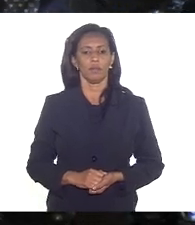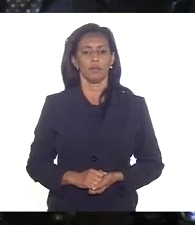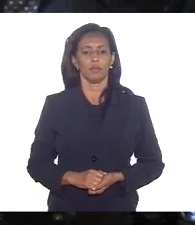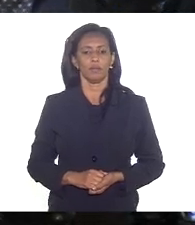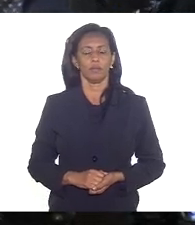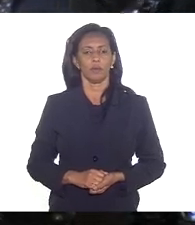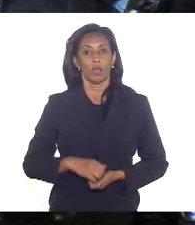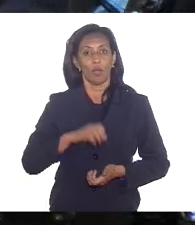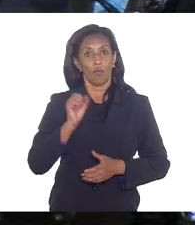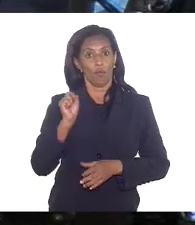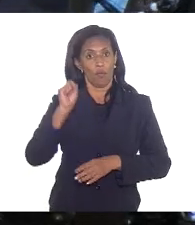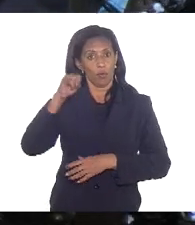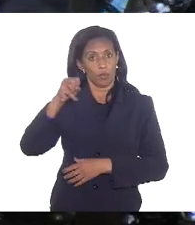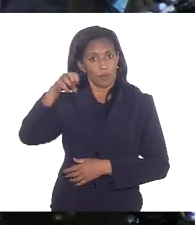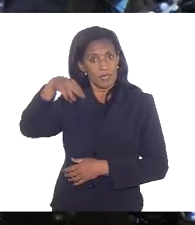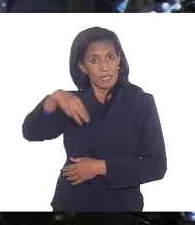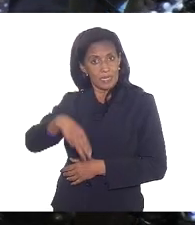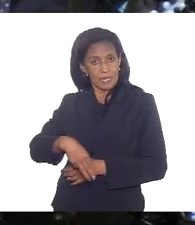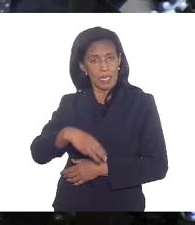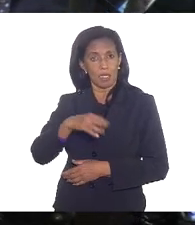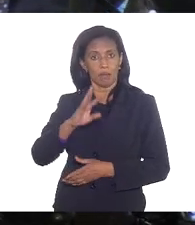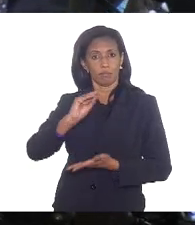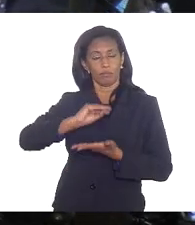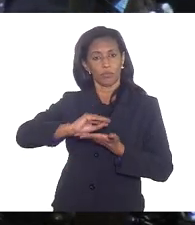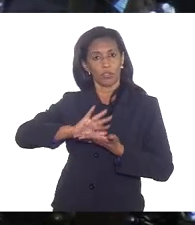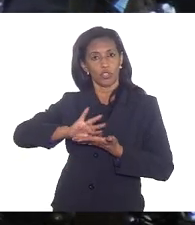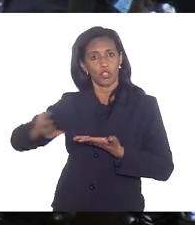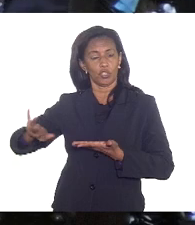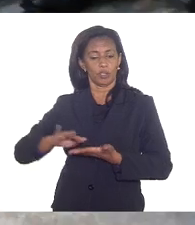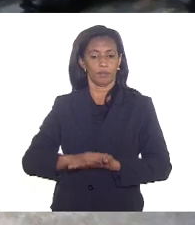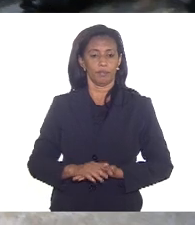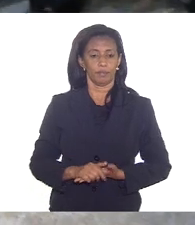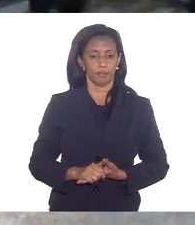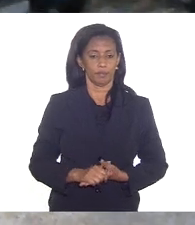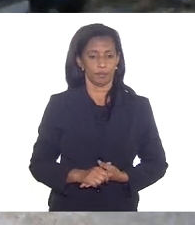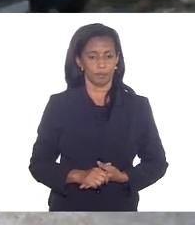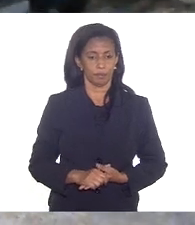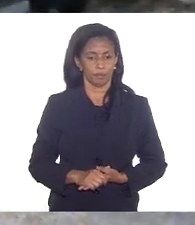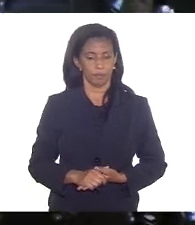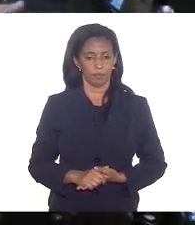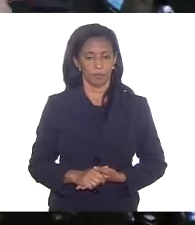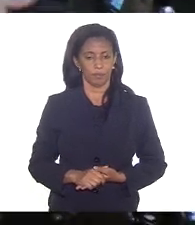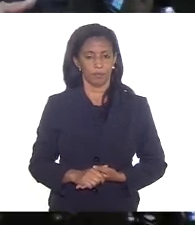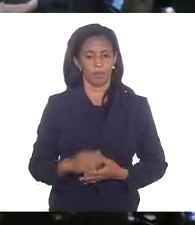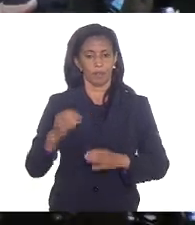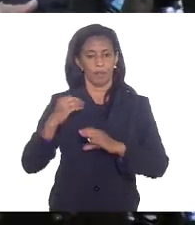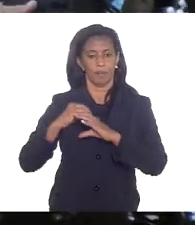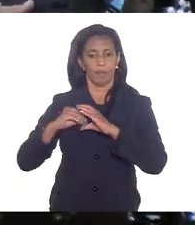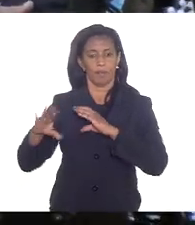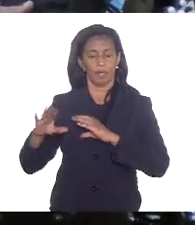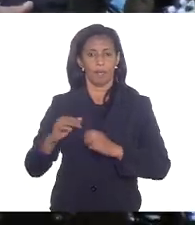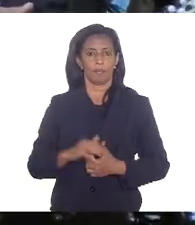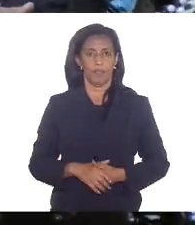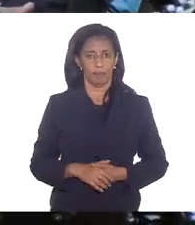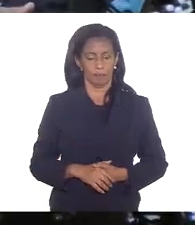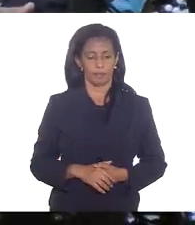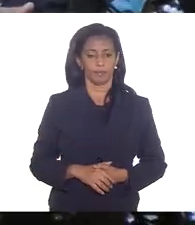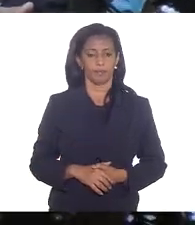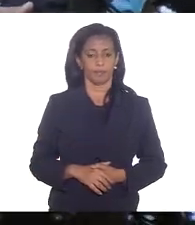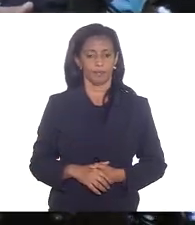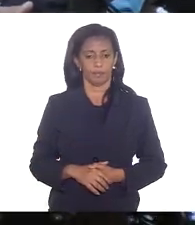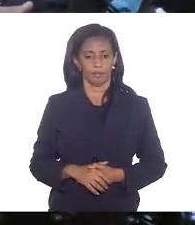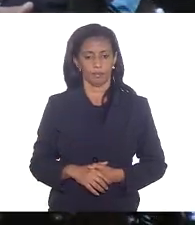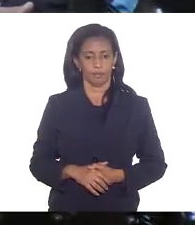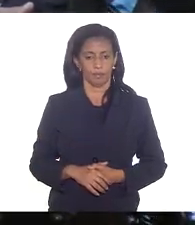rejeitam Beto é aprova projeto ou tendo ou não mantém o veto encaminhada pela liderança então pelo caminho adaptador Luiz Paulo deputada